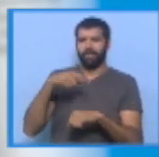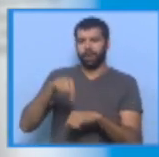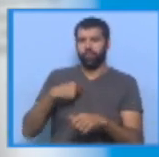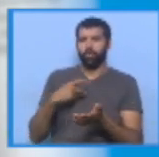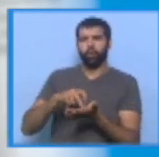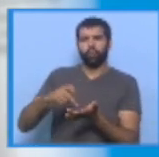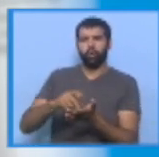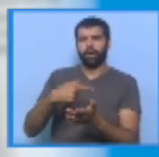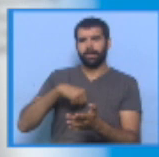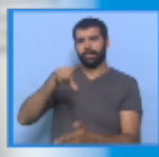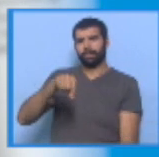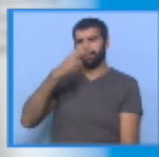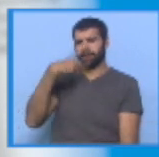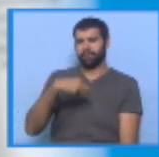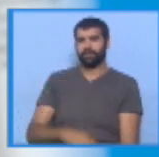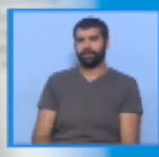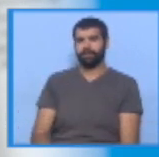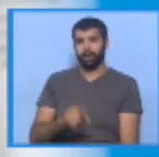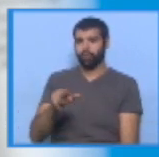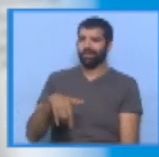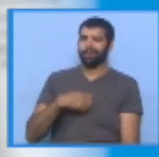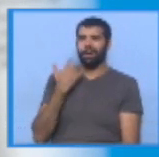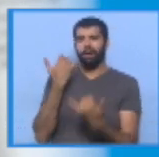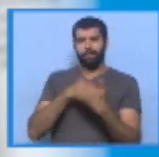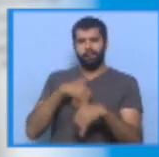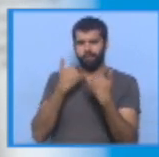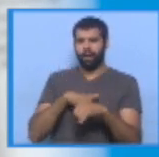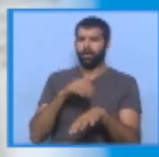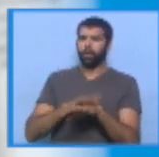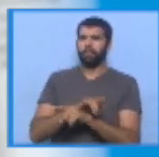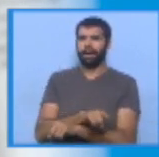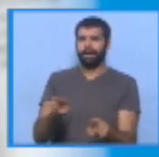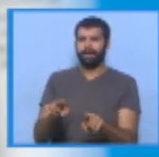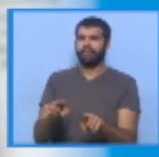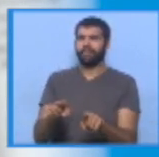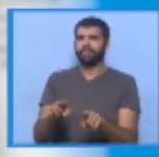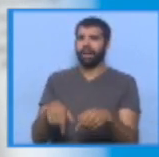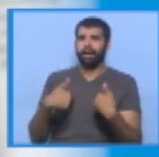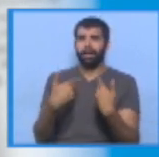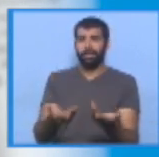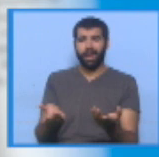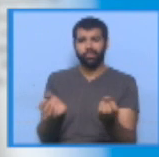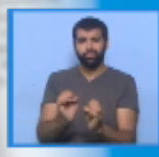os cegos. E serás feliz por eles não terem com que retribuir-te.